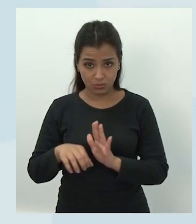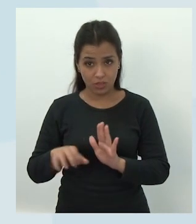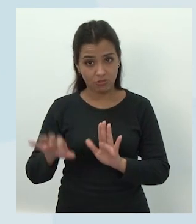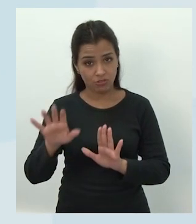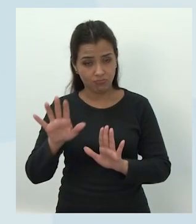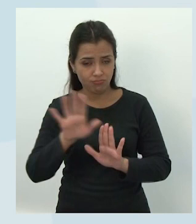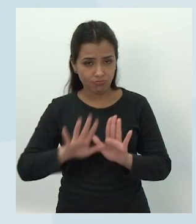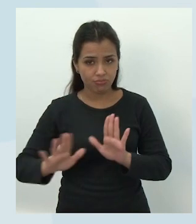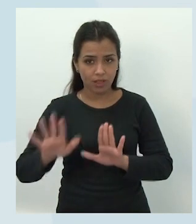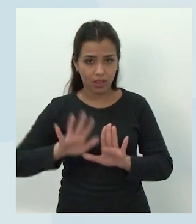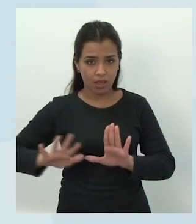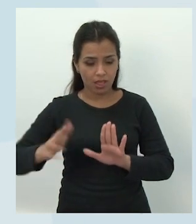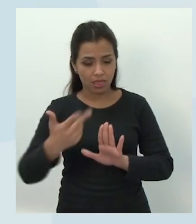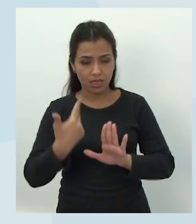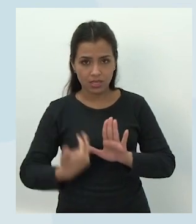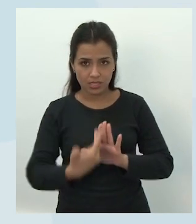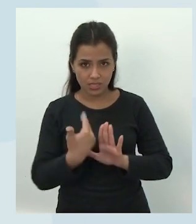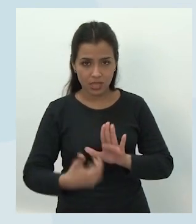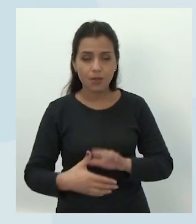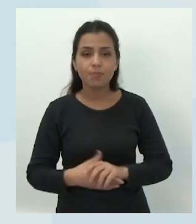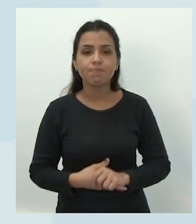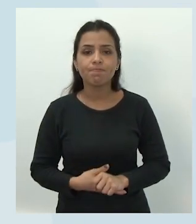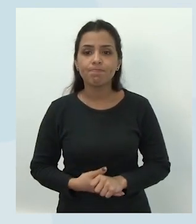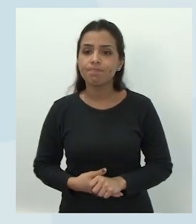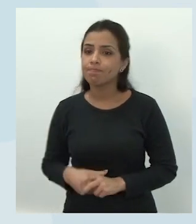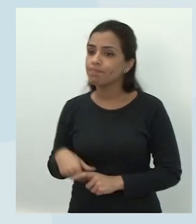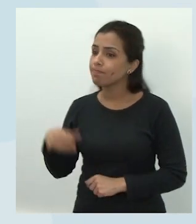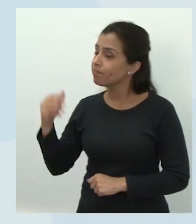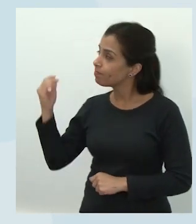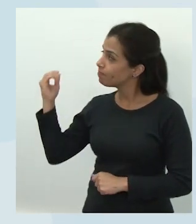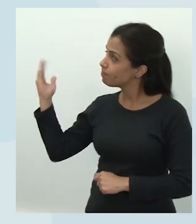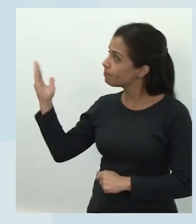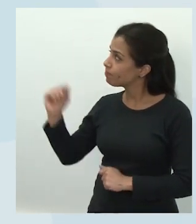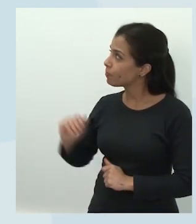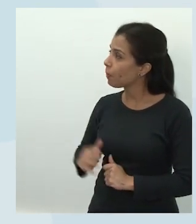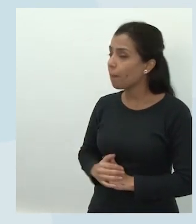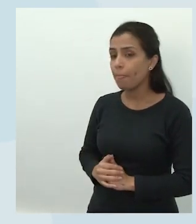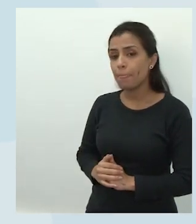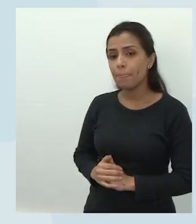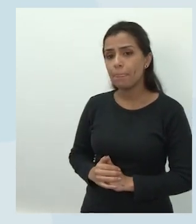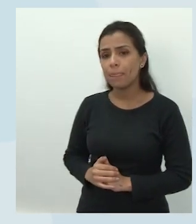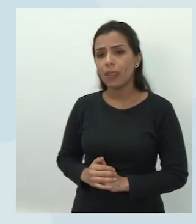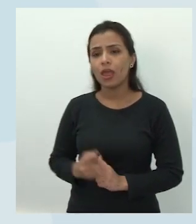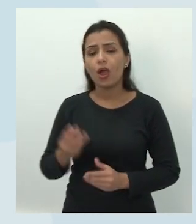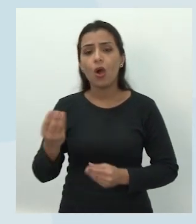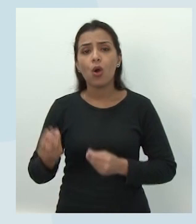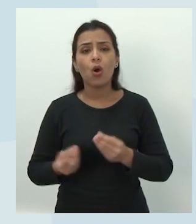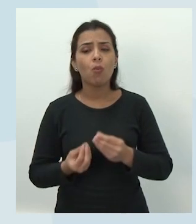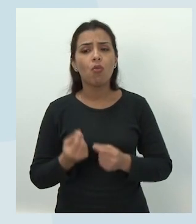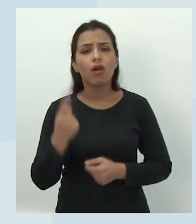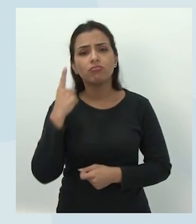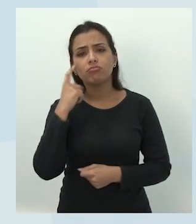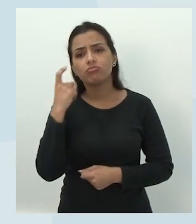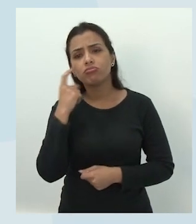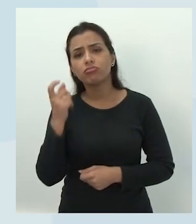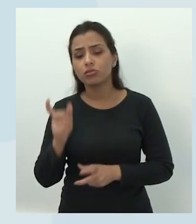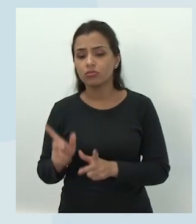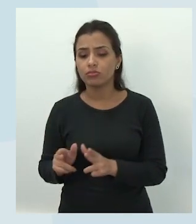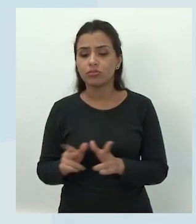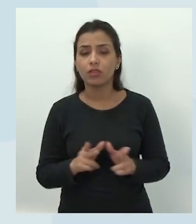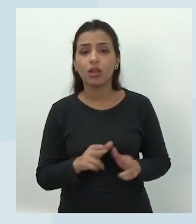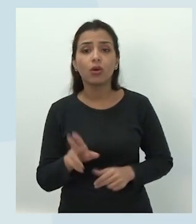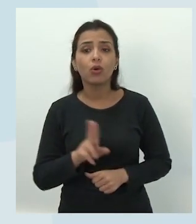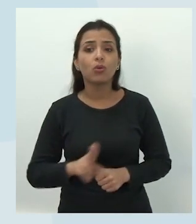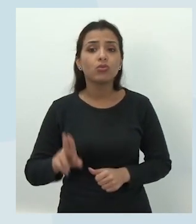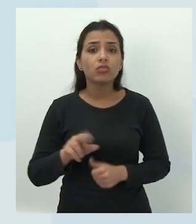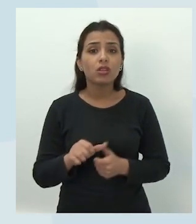vocês as respostas dos questionamentos indicados abaixo. Como é produzida uma animação? Que recursos e programas de editoração de imagens